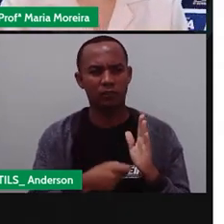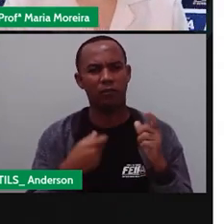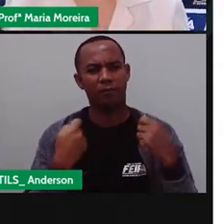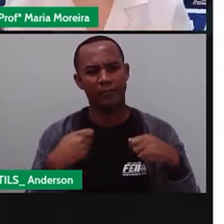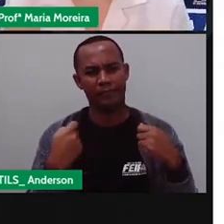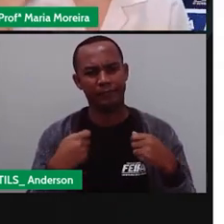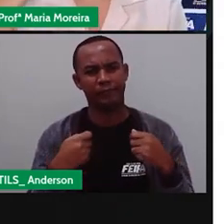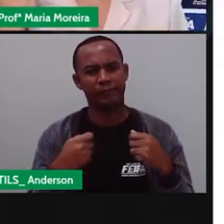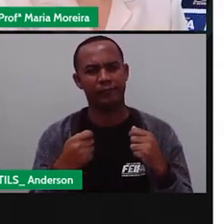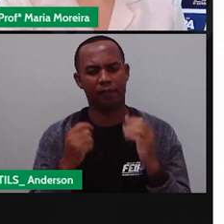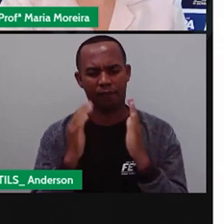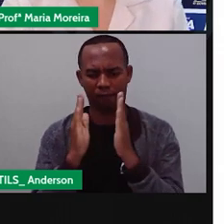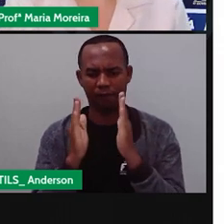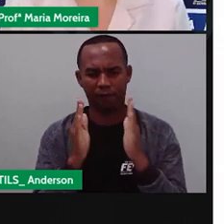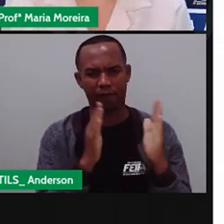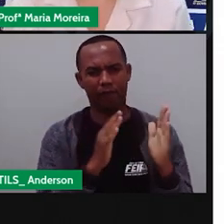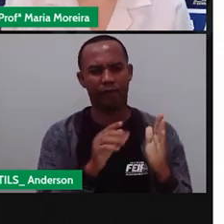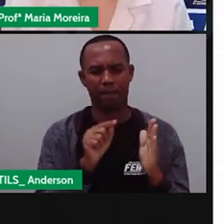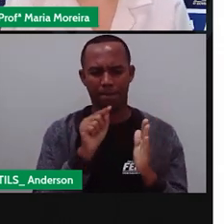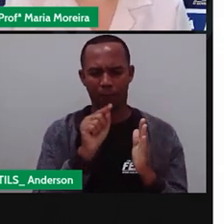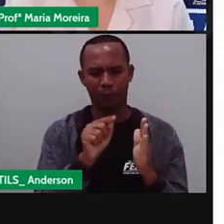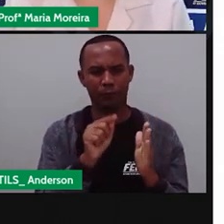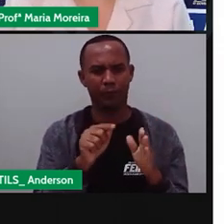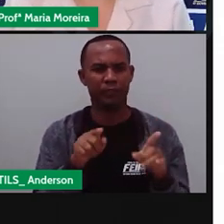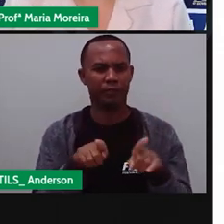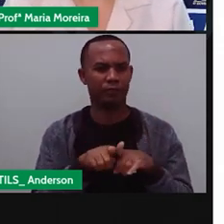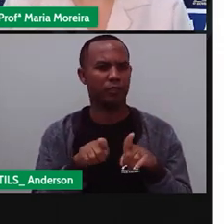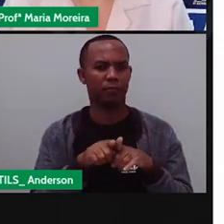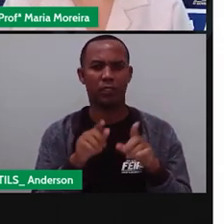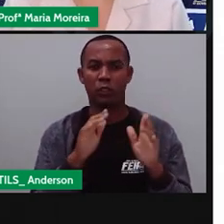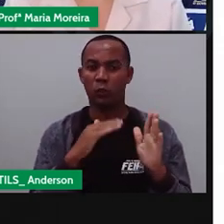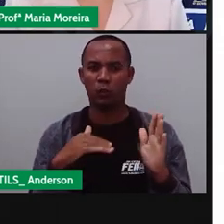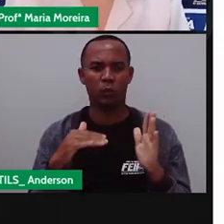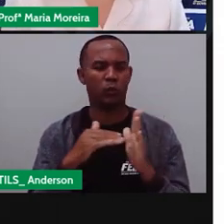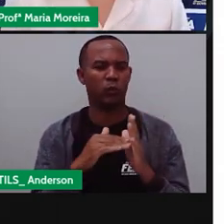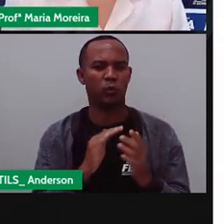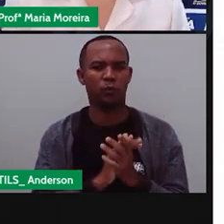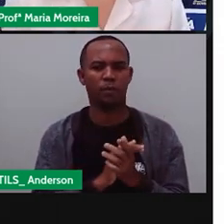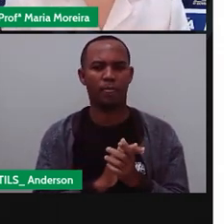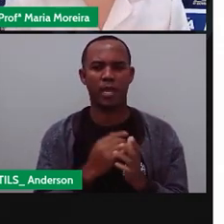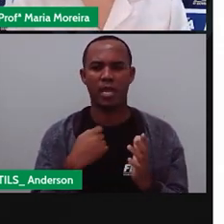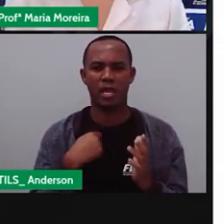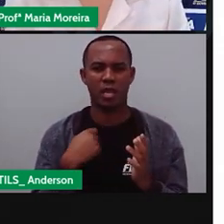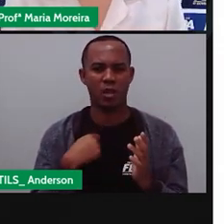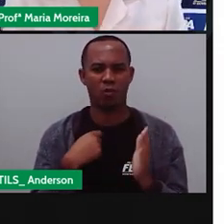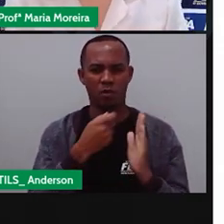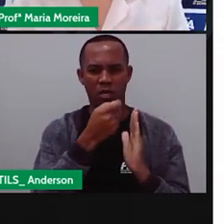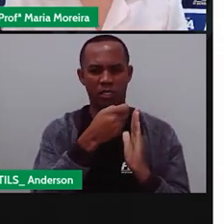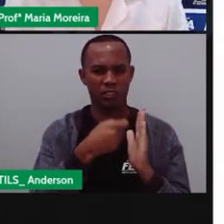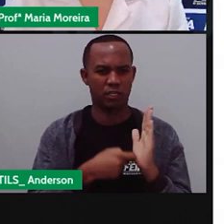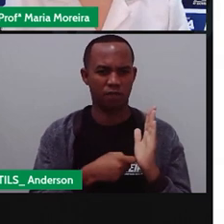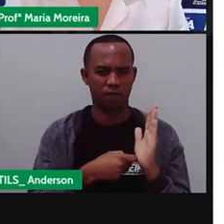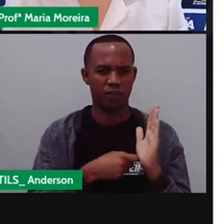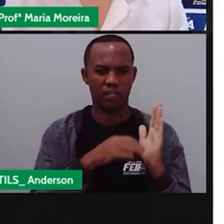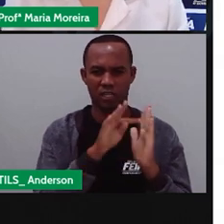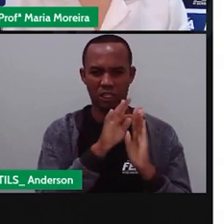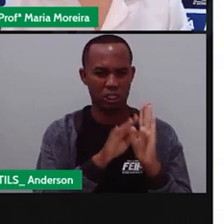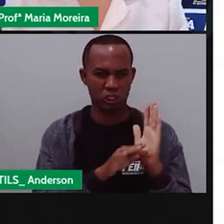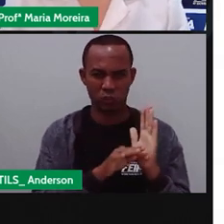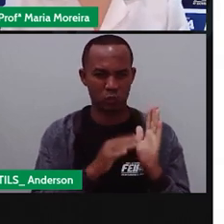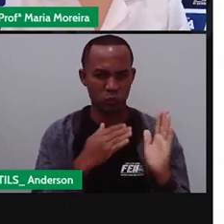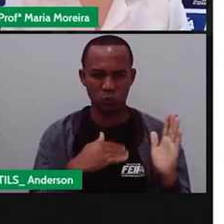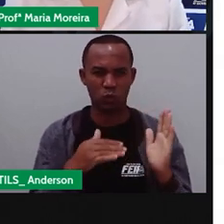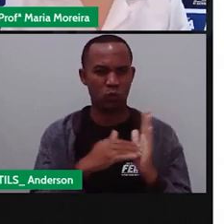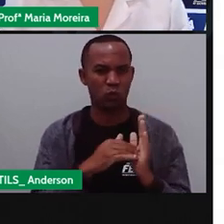regras de ortografia, de pontuação e de tudo. Então, eu não vou escrever um texto, não, eu preciso de tudo, né? Então, isso é